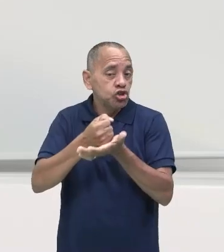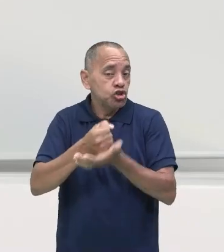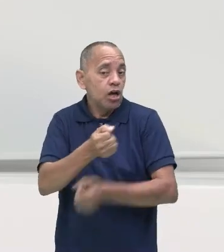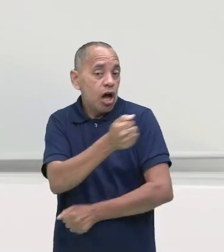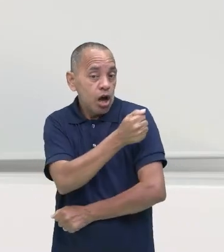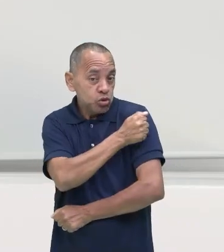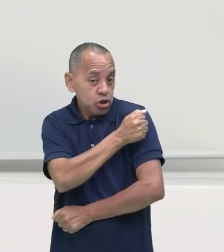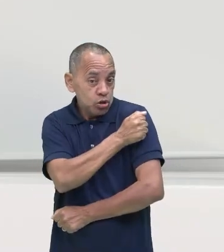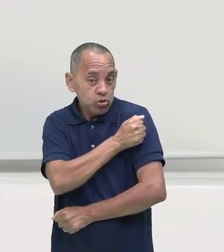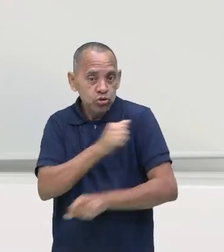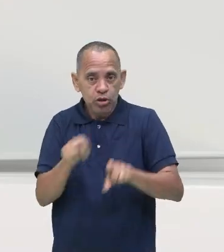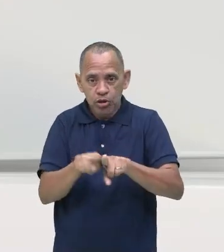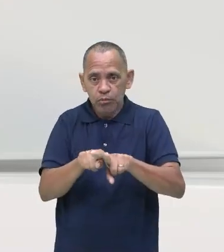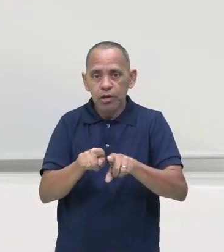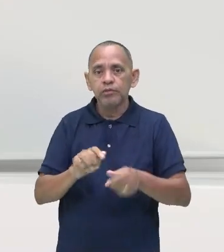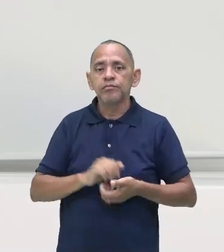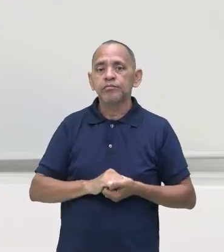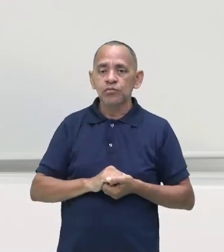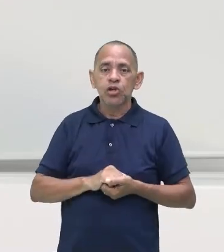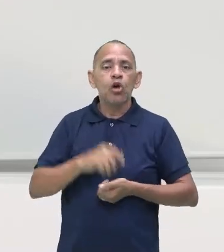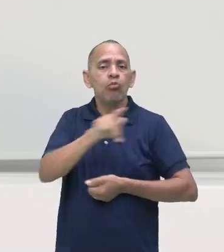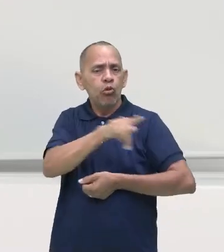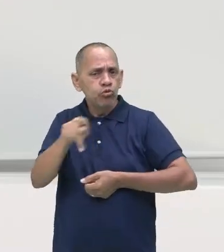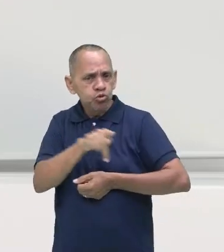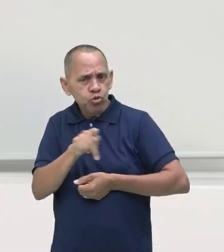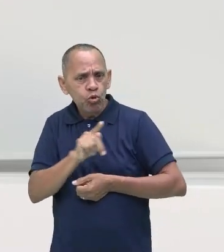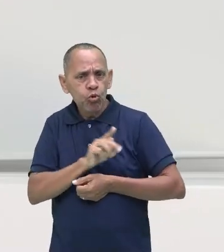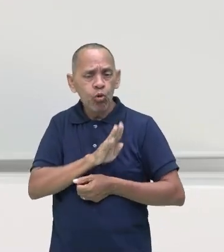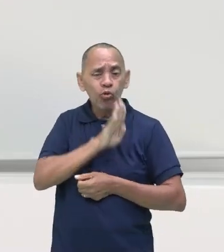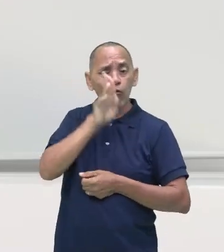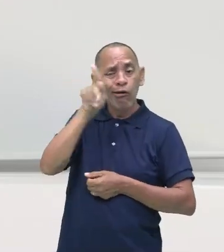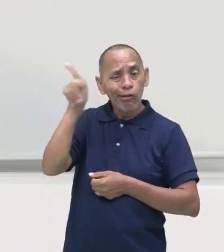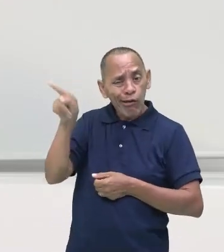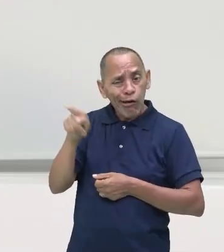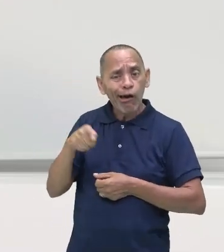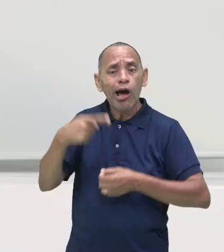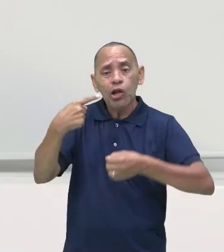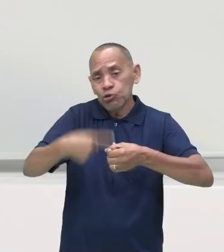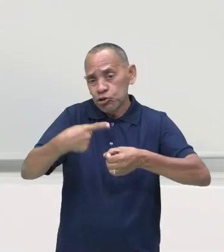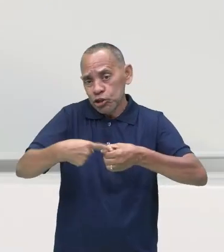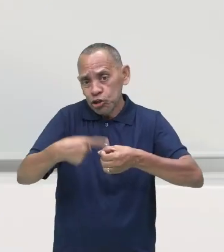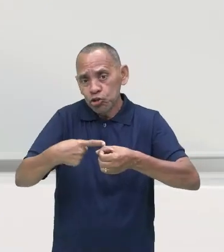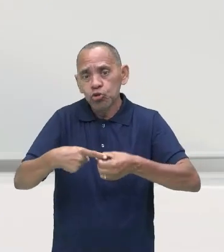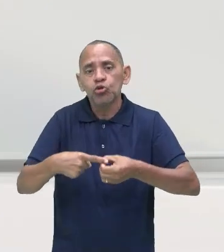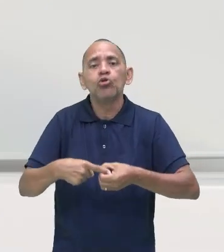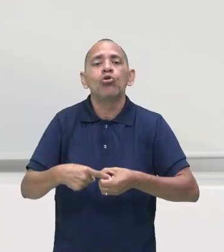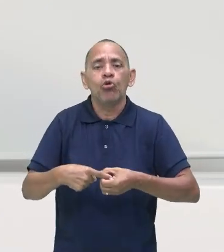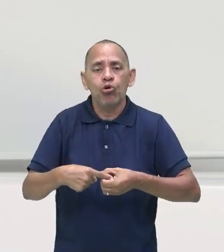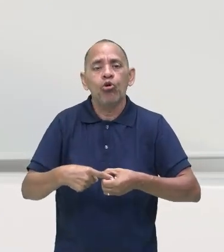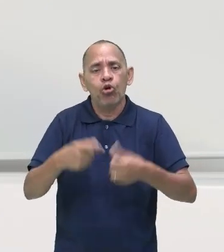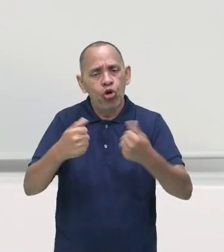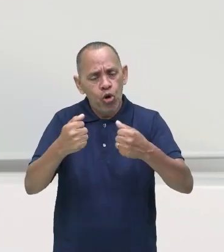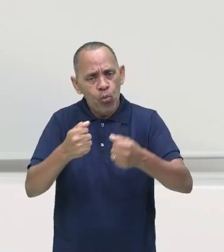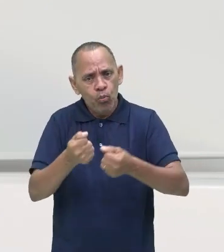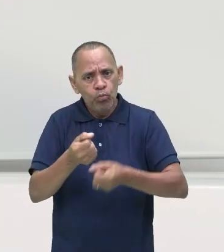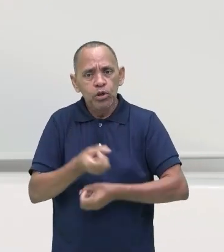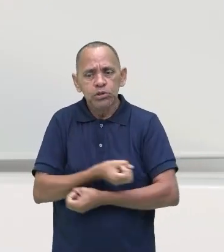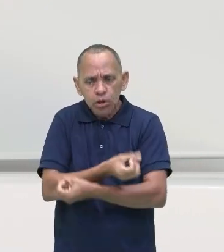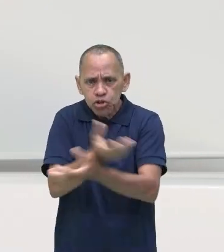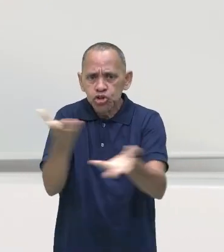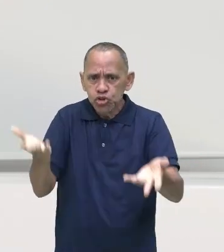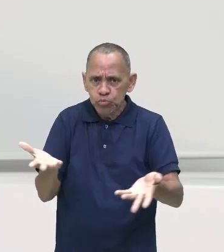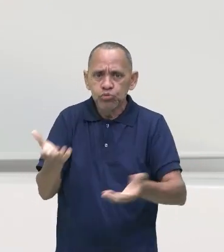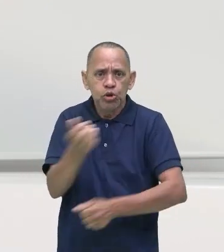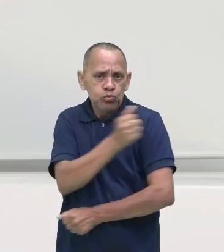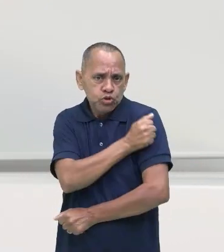estão recebendo nas sedes dos municípios, verifiquem e distribuam essas avaliações para que os estudantes da mediação